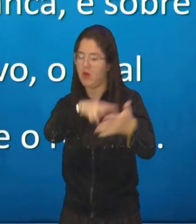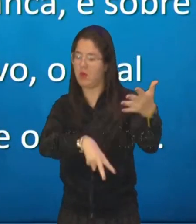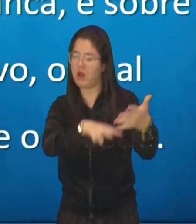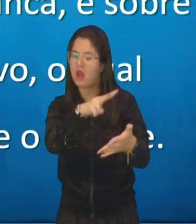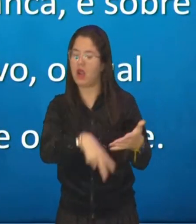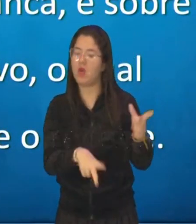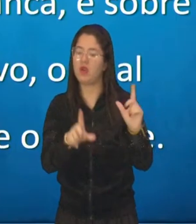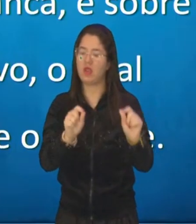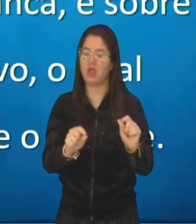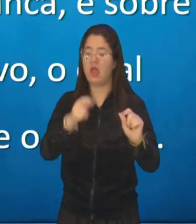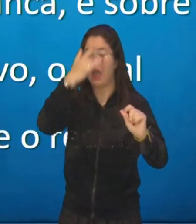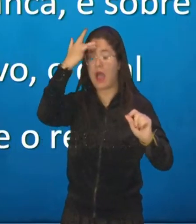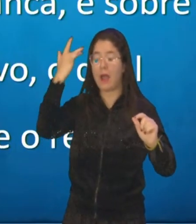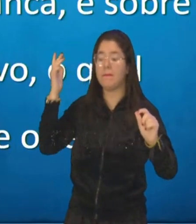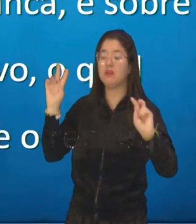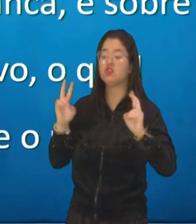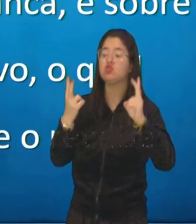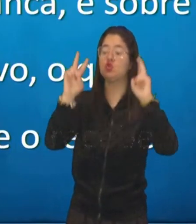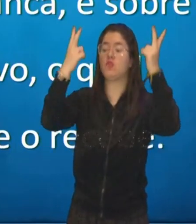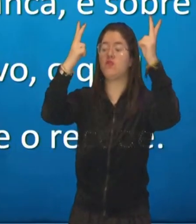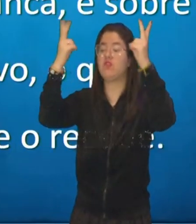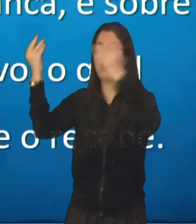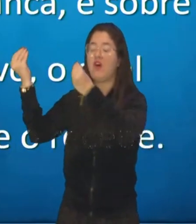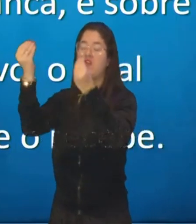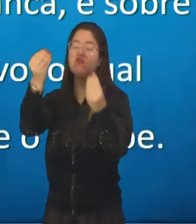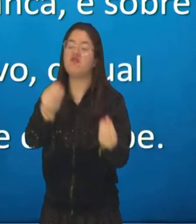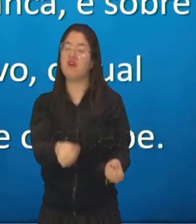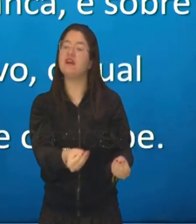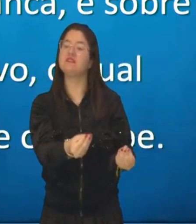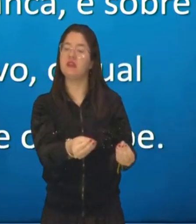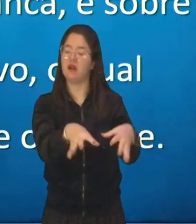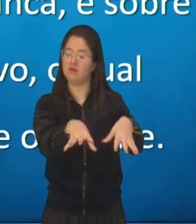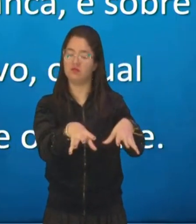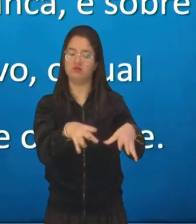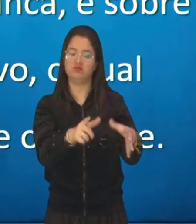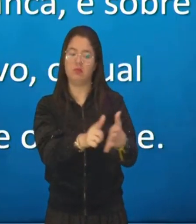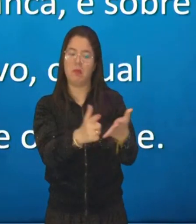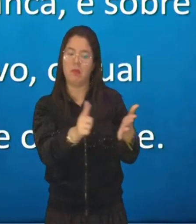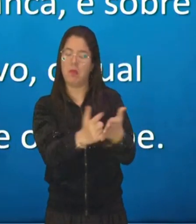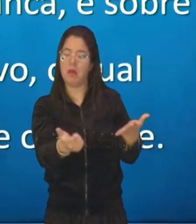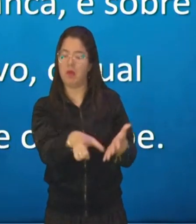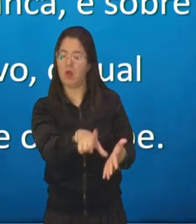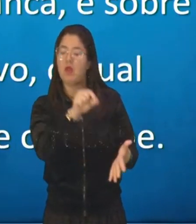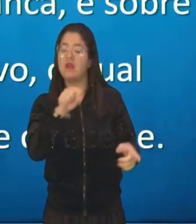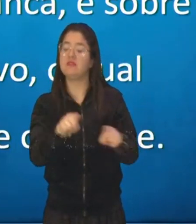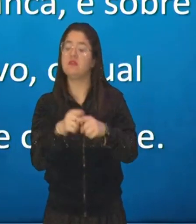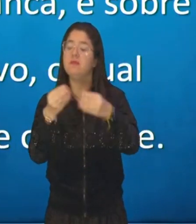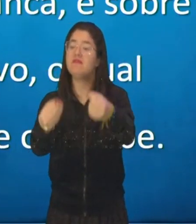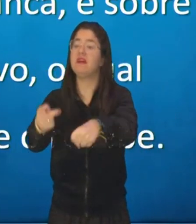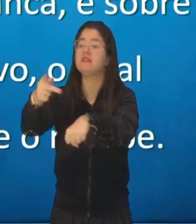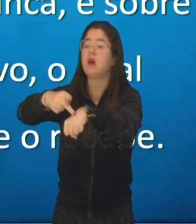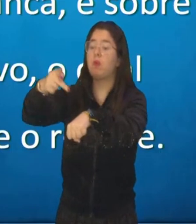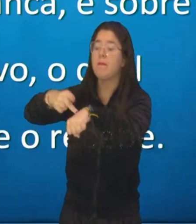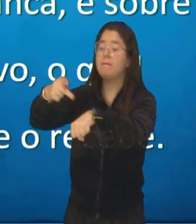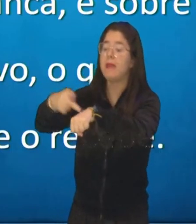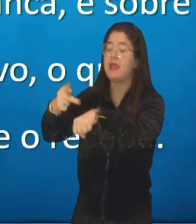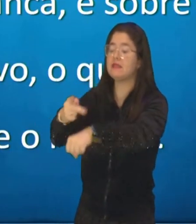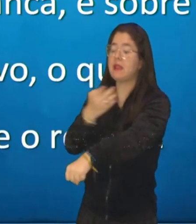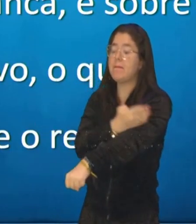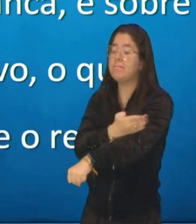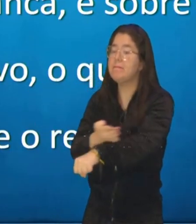vencedor, dar-lhe-ei do maná escondido, bem como lhe darei uma pedrinha branca, e sobre